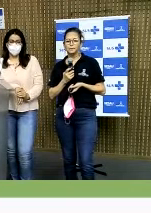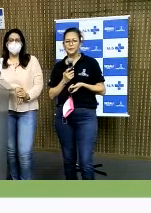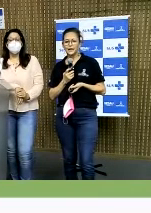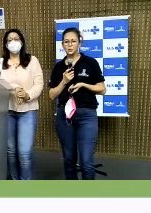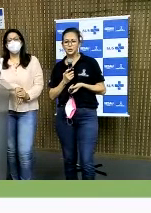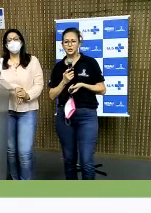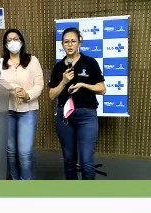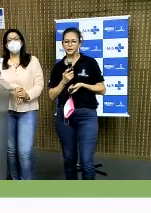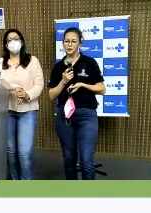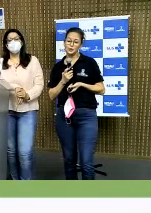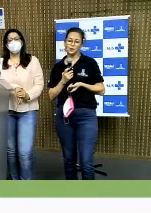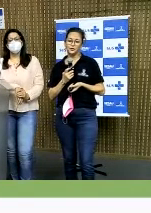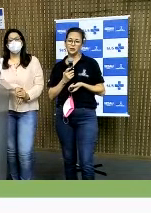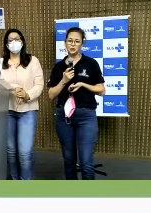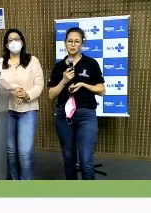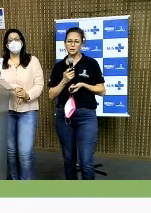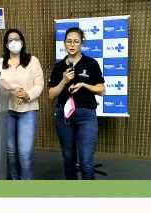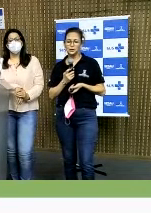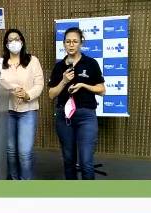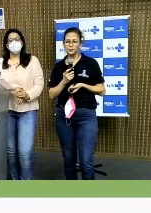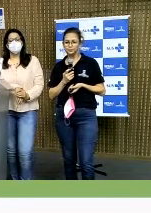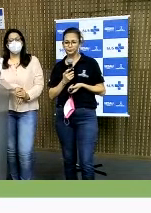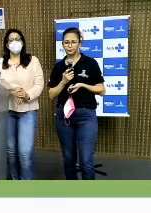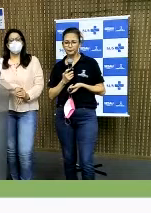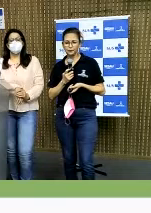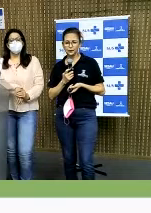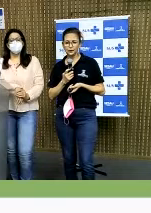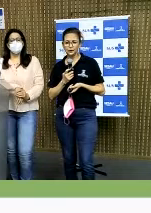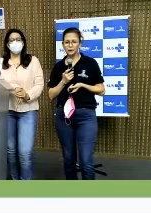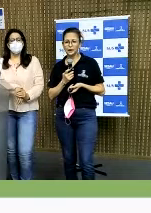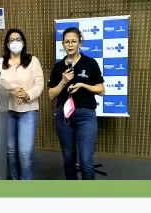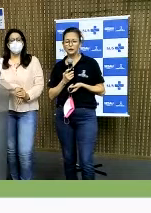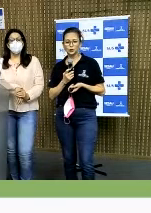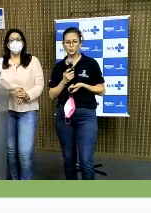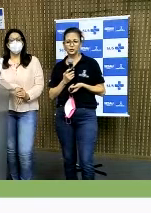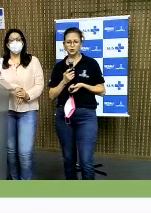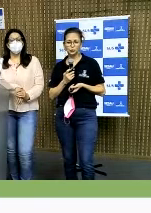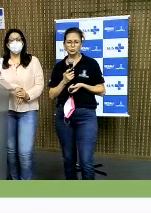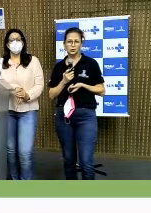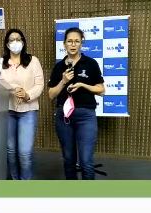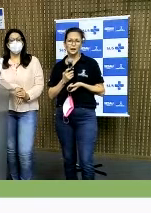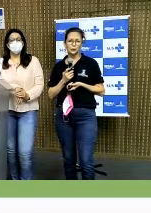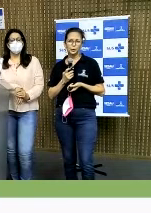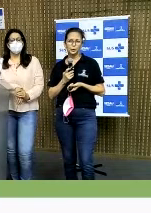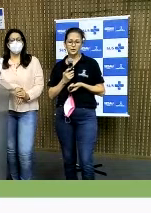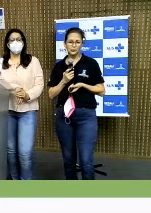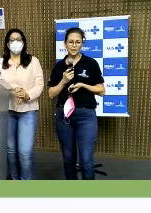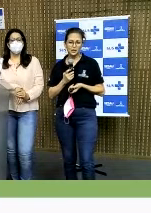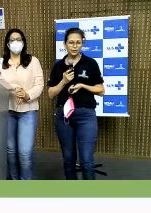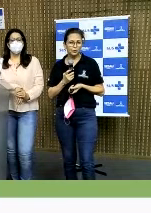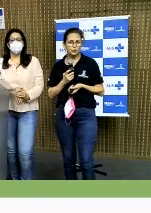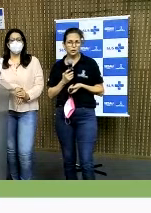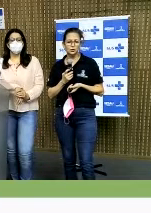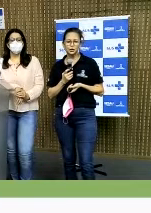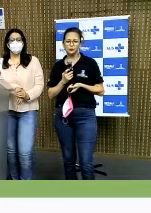Ouvidoria. Taxa positiva, em 2020 não tivemos nenhuma. Tá? Em 2021, no primeiro